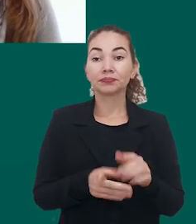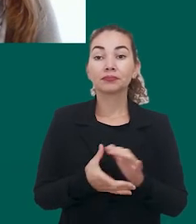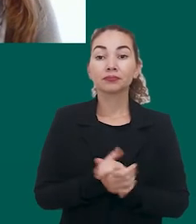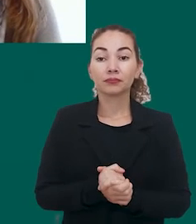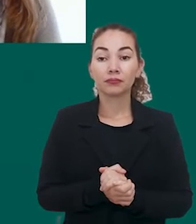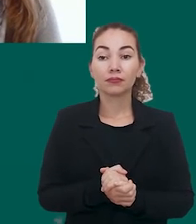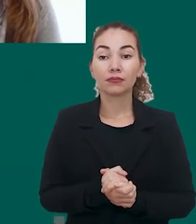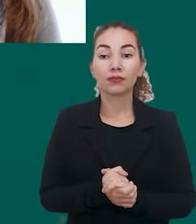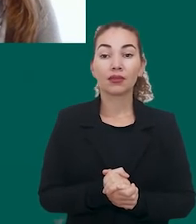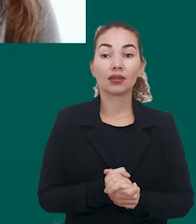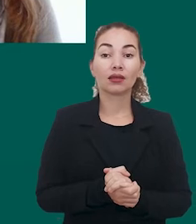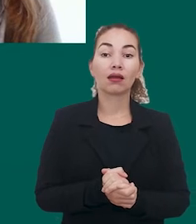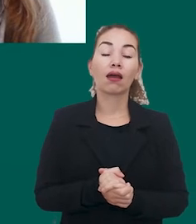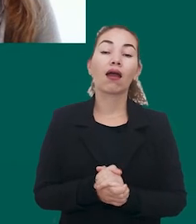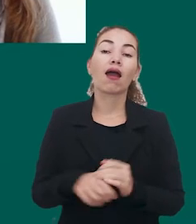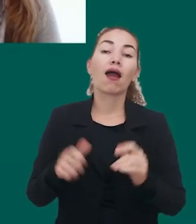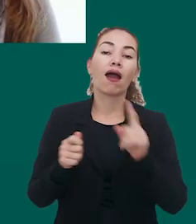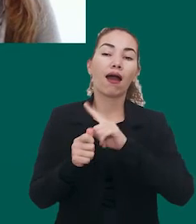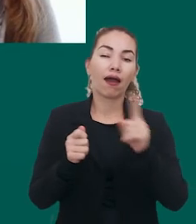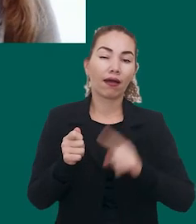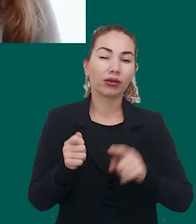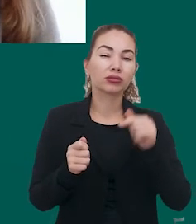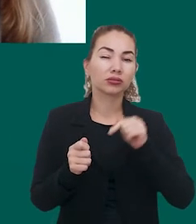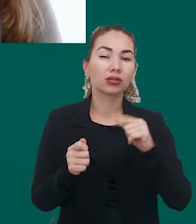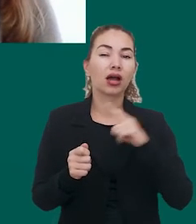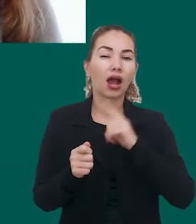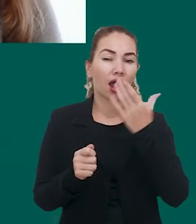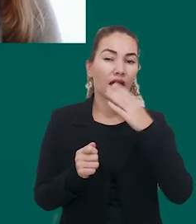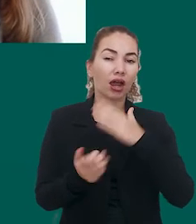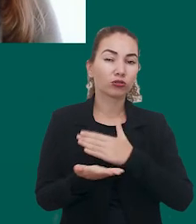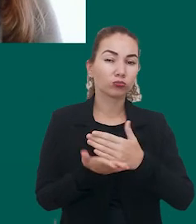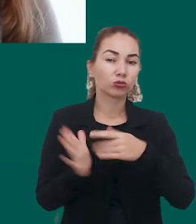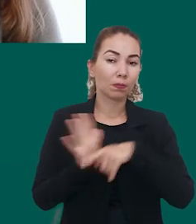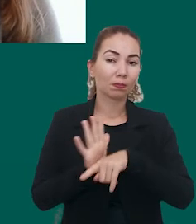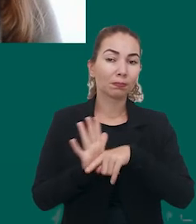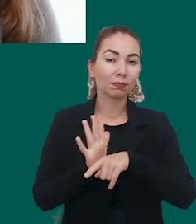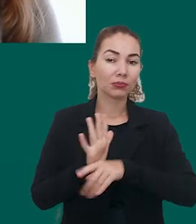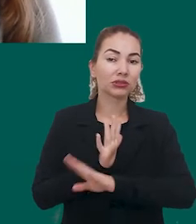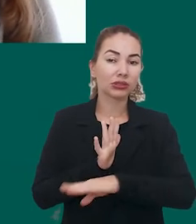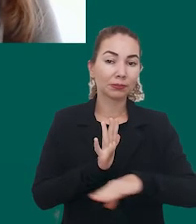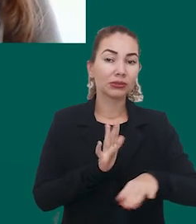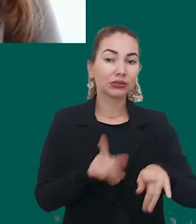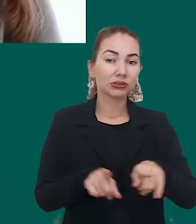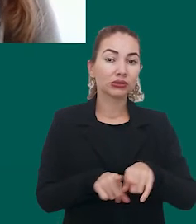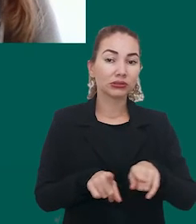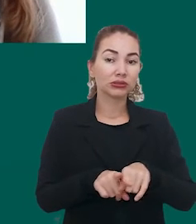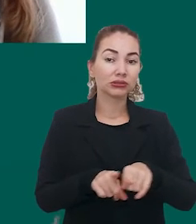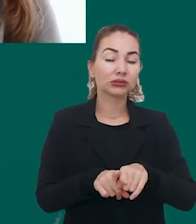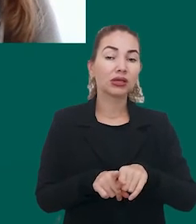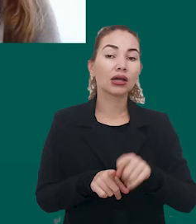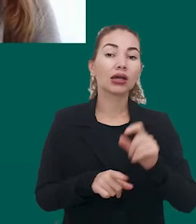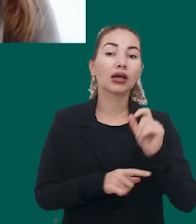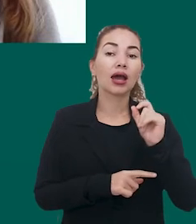crianças. A vacina de Oxford, se eu não me engano, também já começou a análise em grupos de crianças, e a vacina da Pfizer, eu acredito que também,